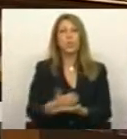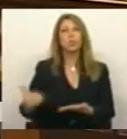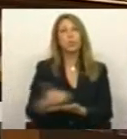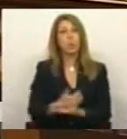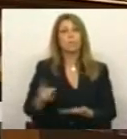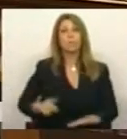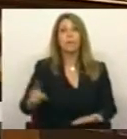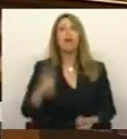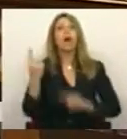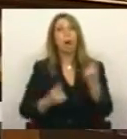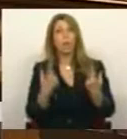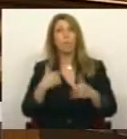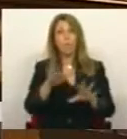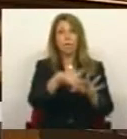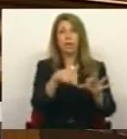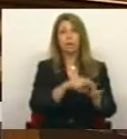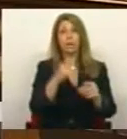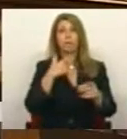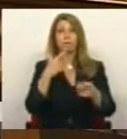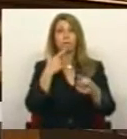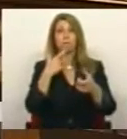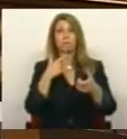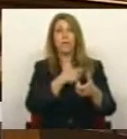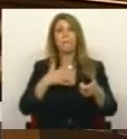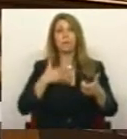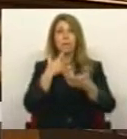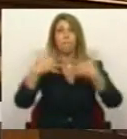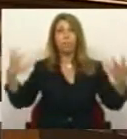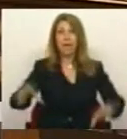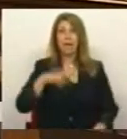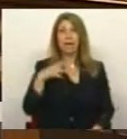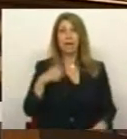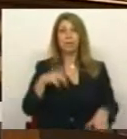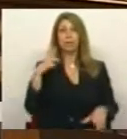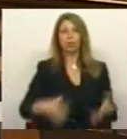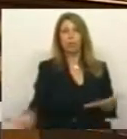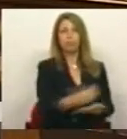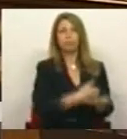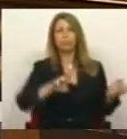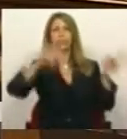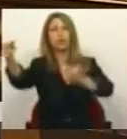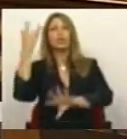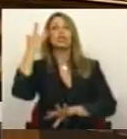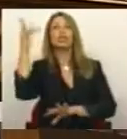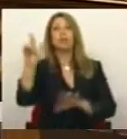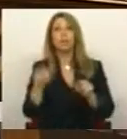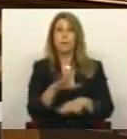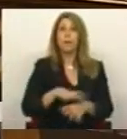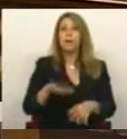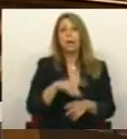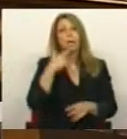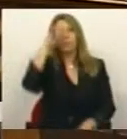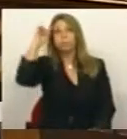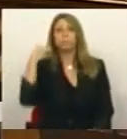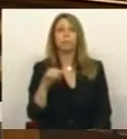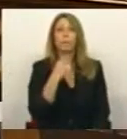delas até integradas em multinacionais que transferem para o estrangeiro a riqueza que é criada em Portugal, mas que neste contexto alegam enormes